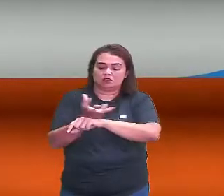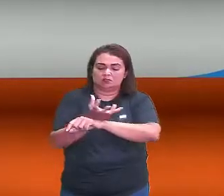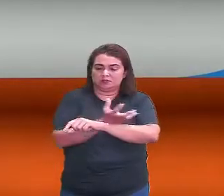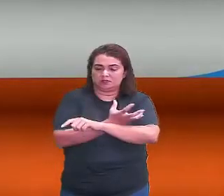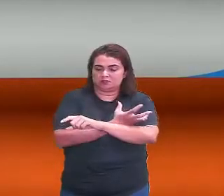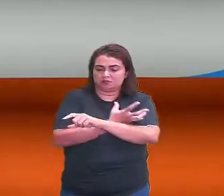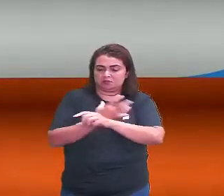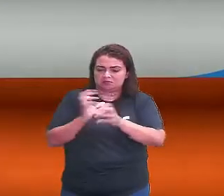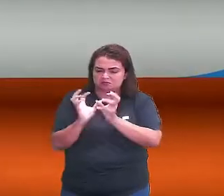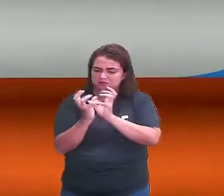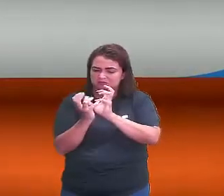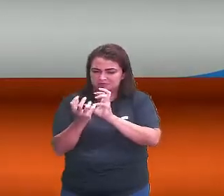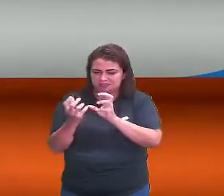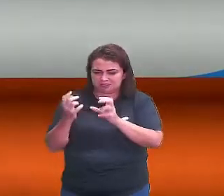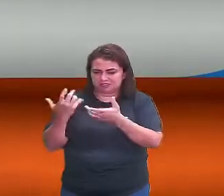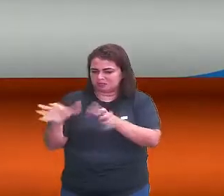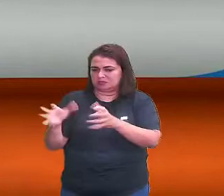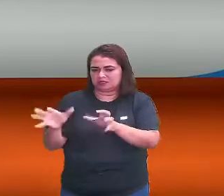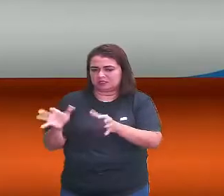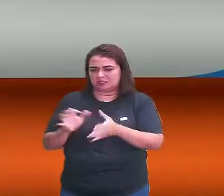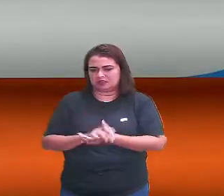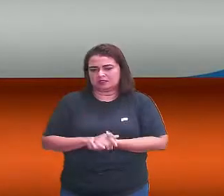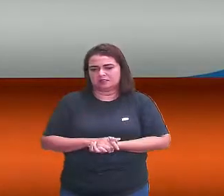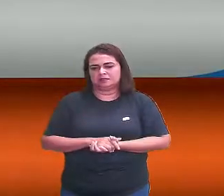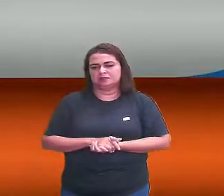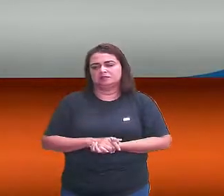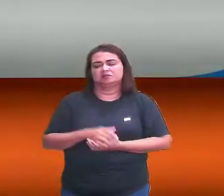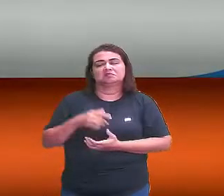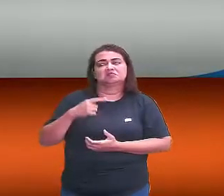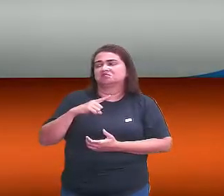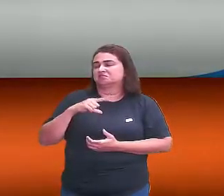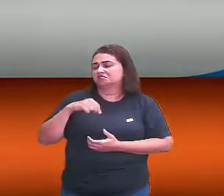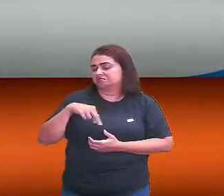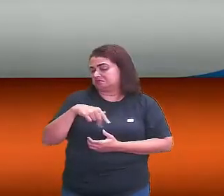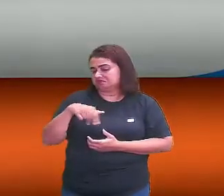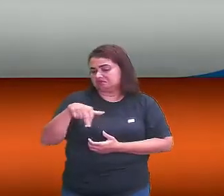bichinhos não queriam um abraço, não. Então ele saiu correndo.